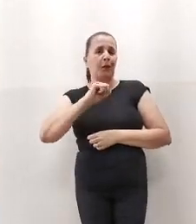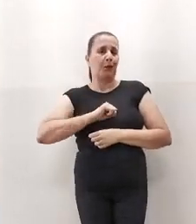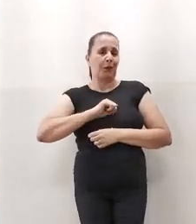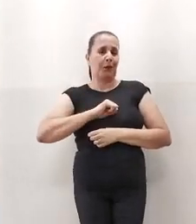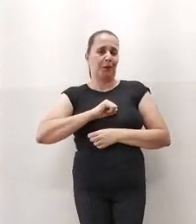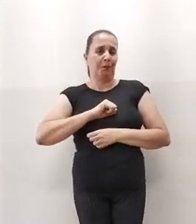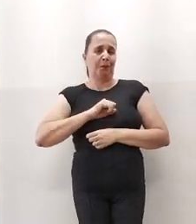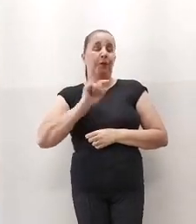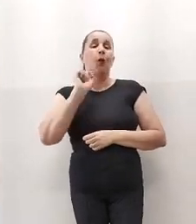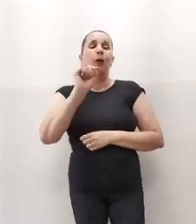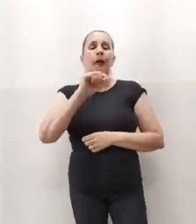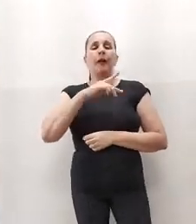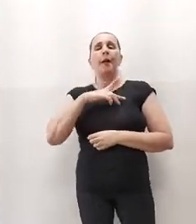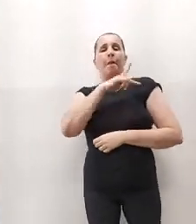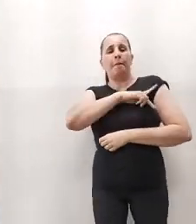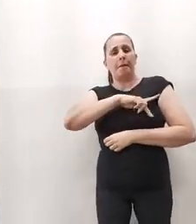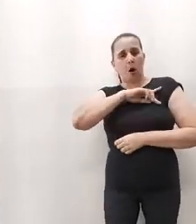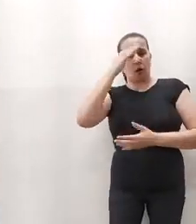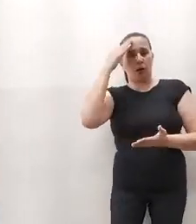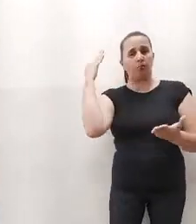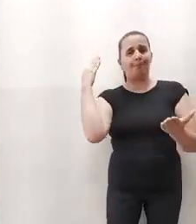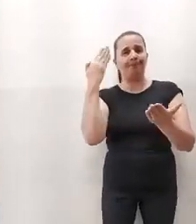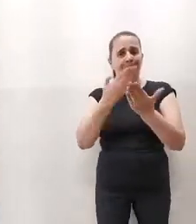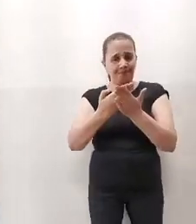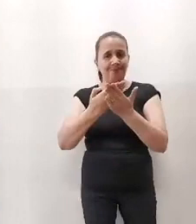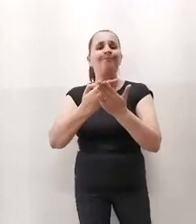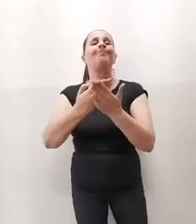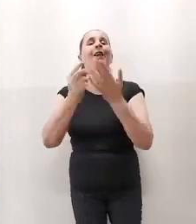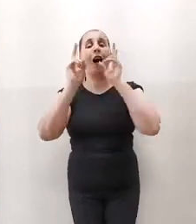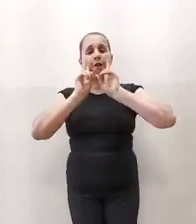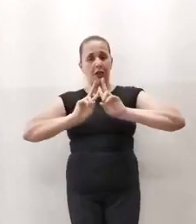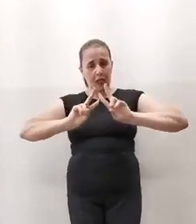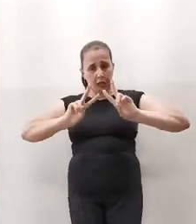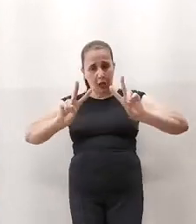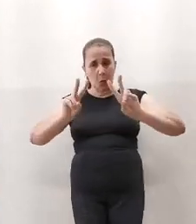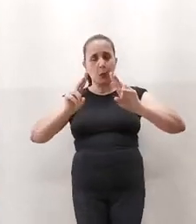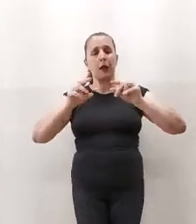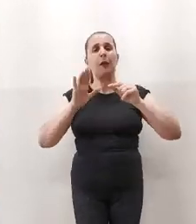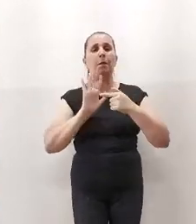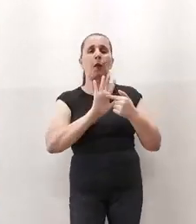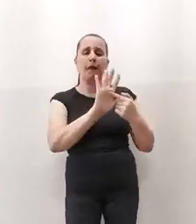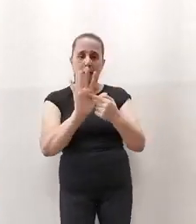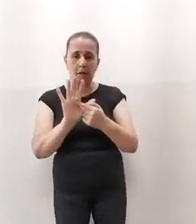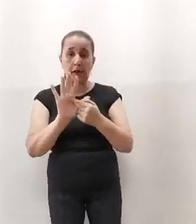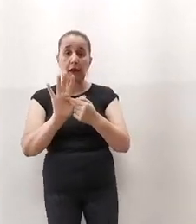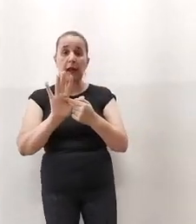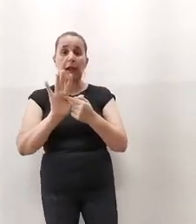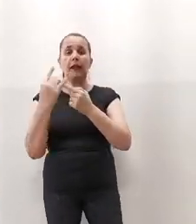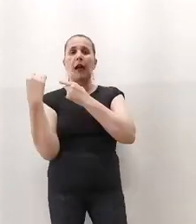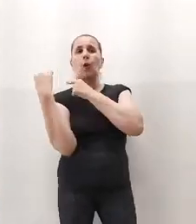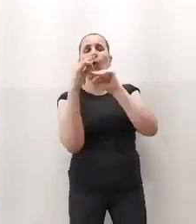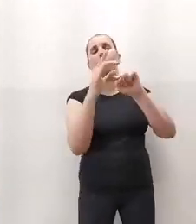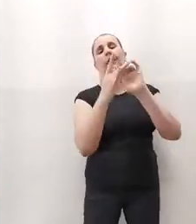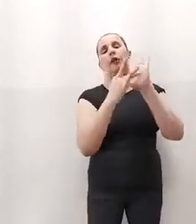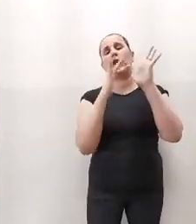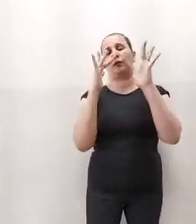que Paulo acreditava, a visão que o levava, ia contra Jesus.